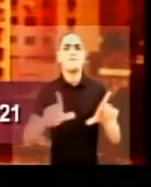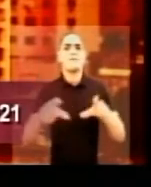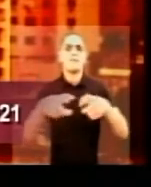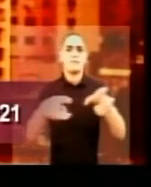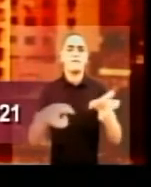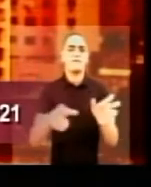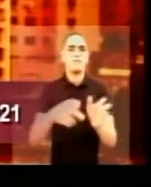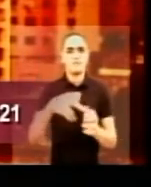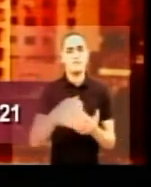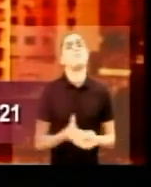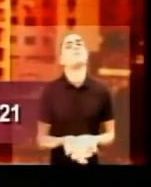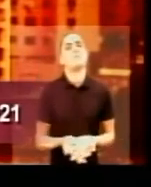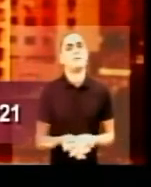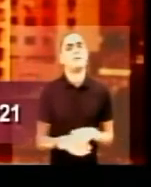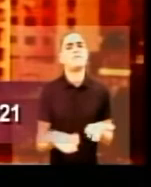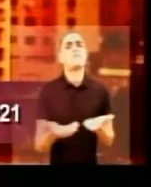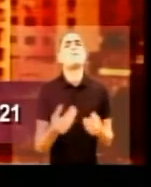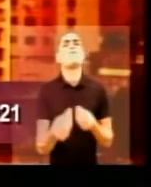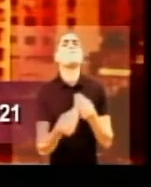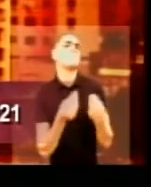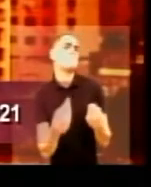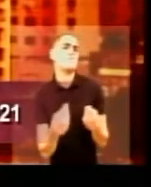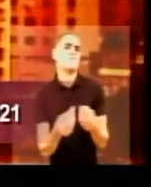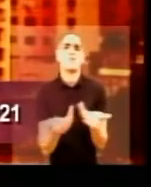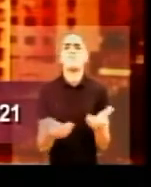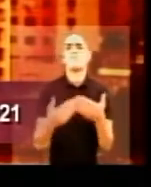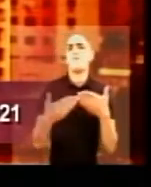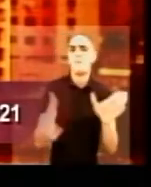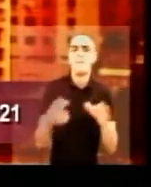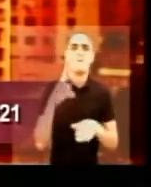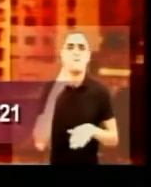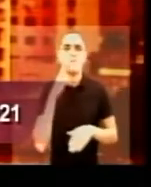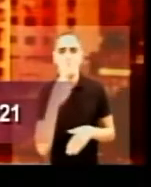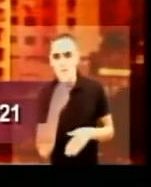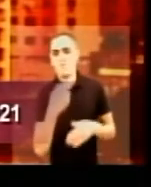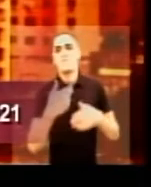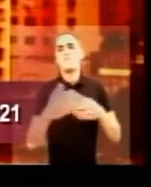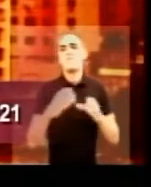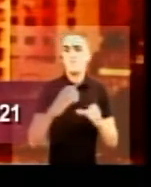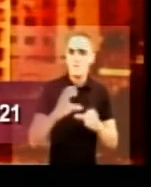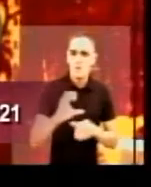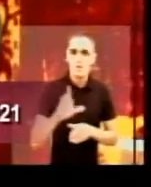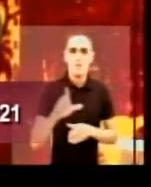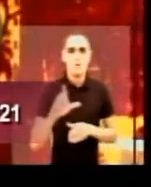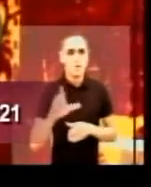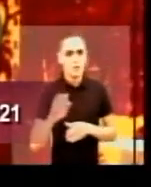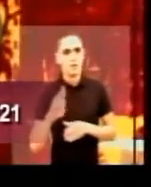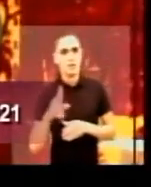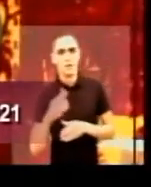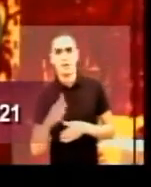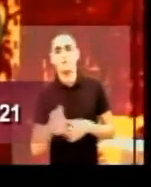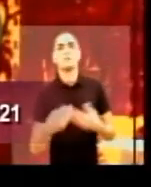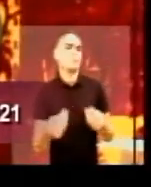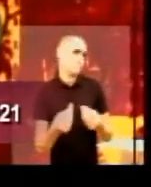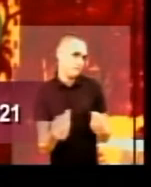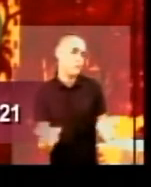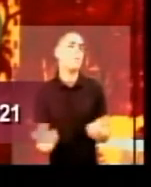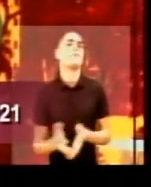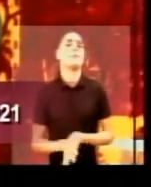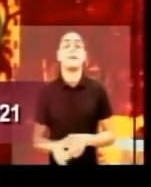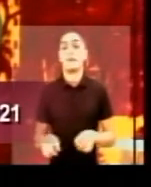clubes recreativos? E ele cita aí restaurantes, piscinas, academias, quadras. Não houve alteração.